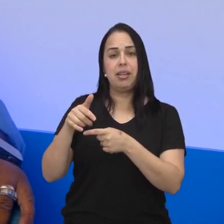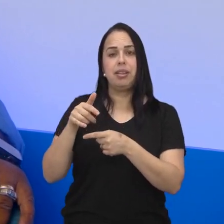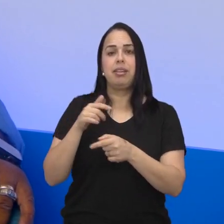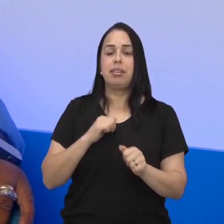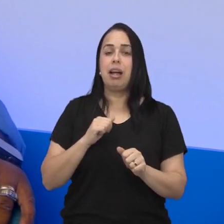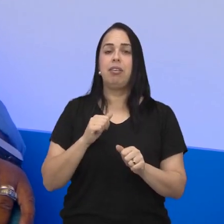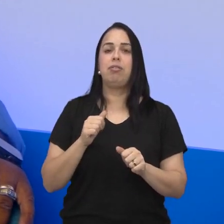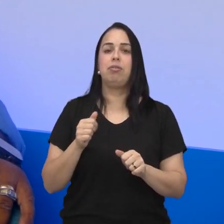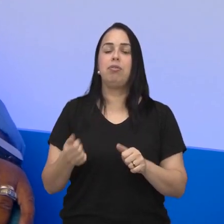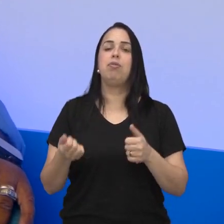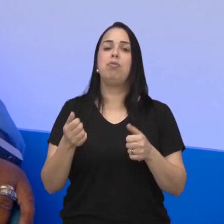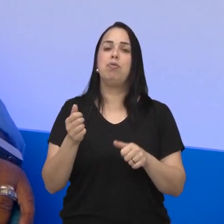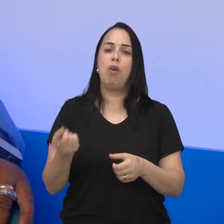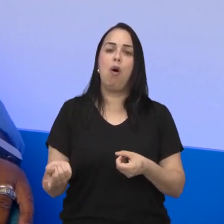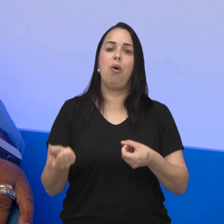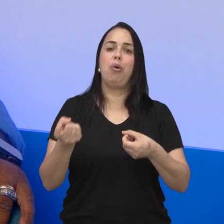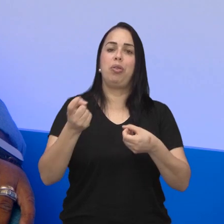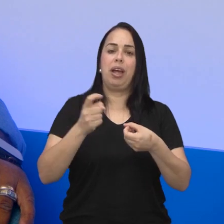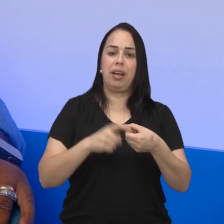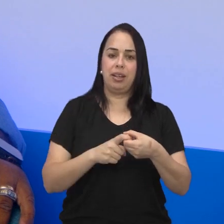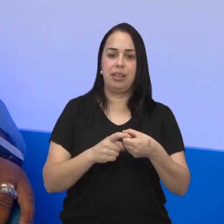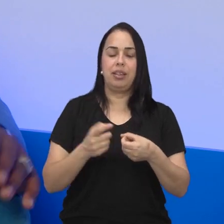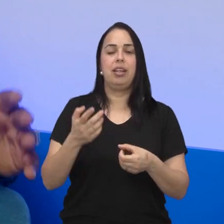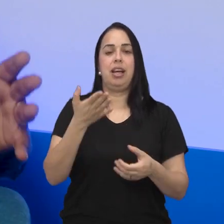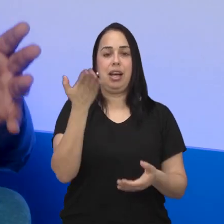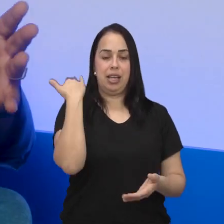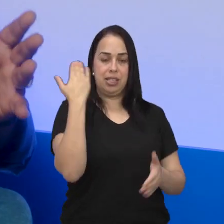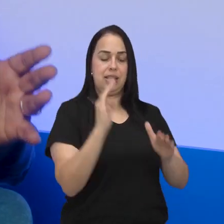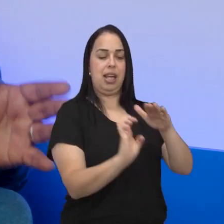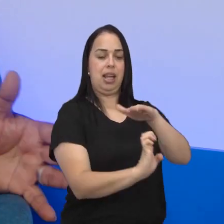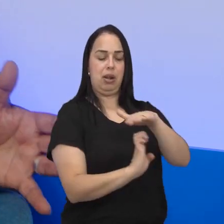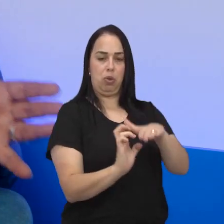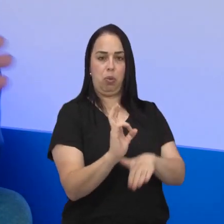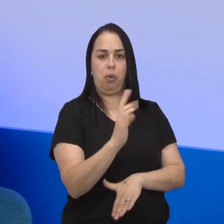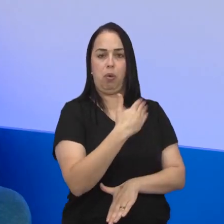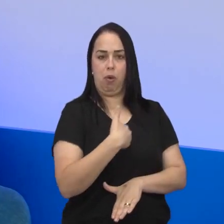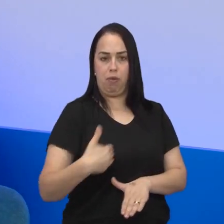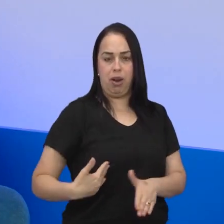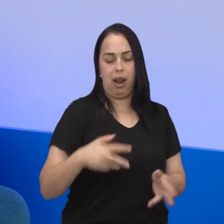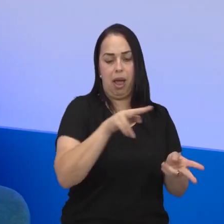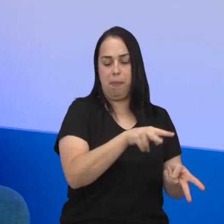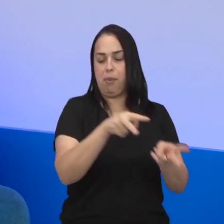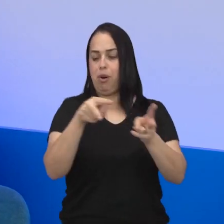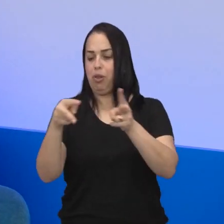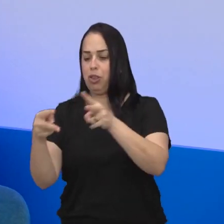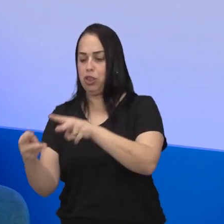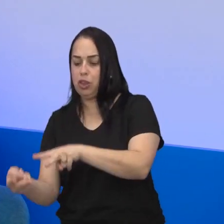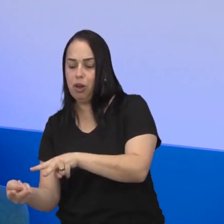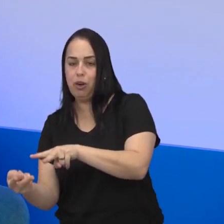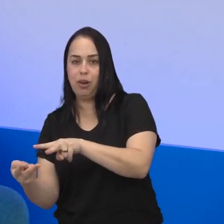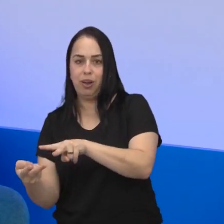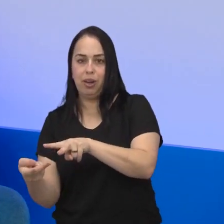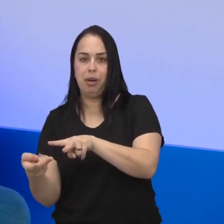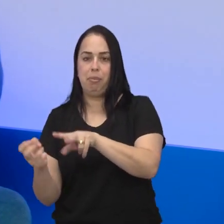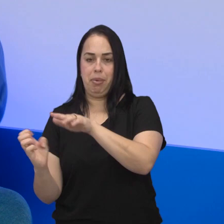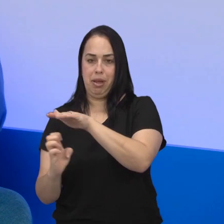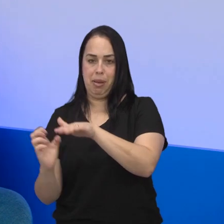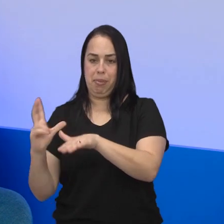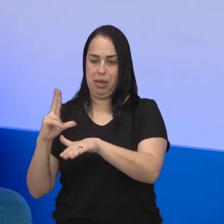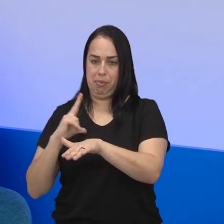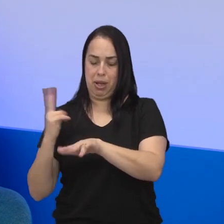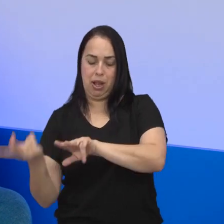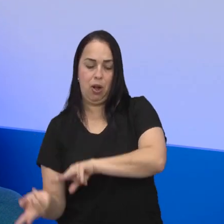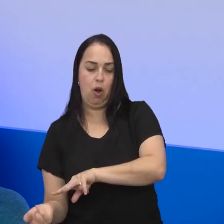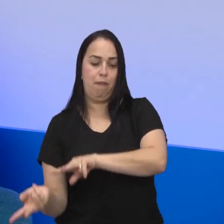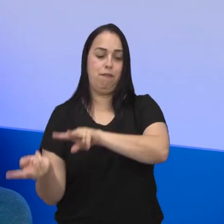se falando em reestatização, né, a empresa era do Estado, passou privada, agora está